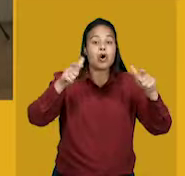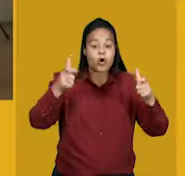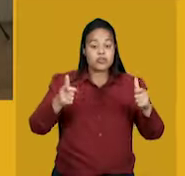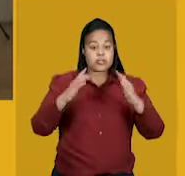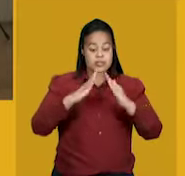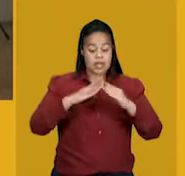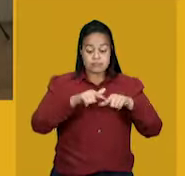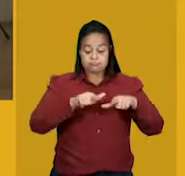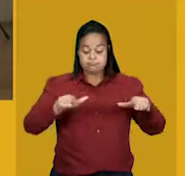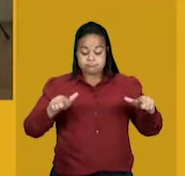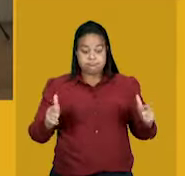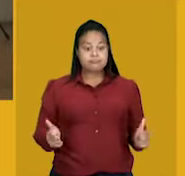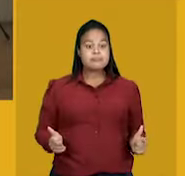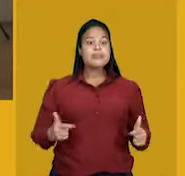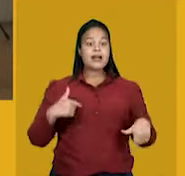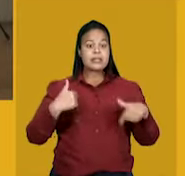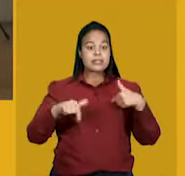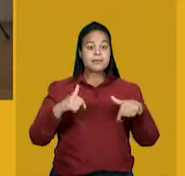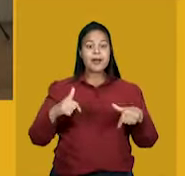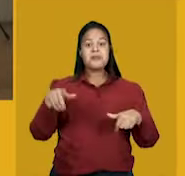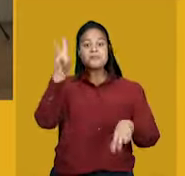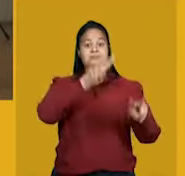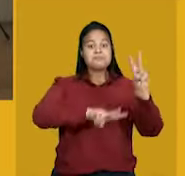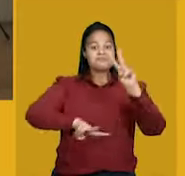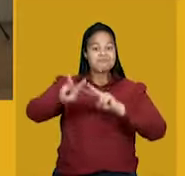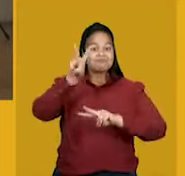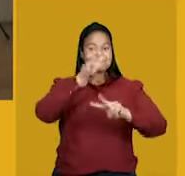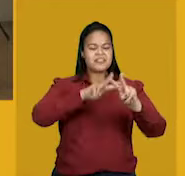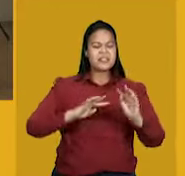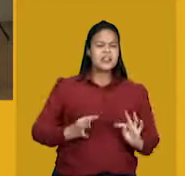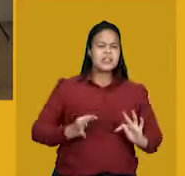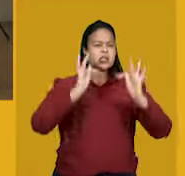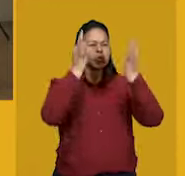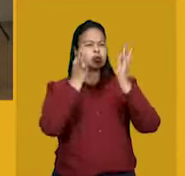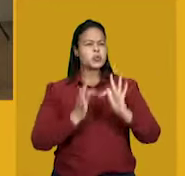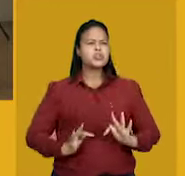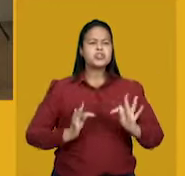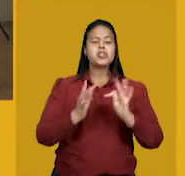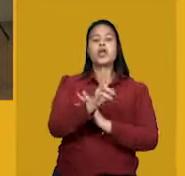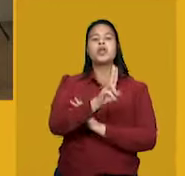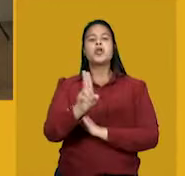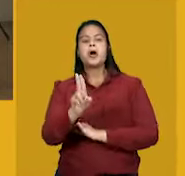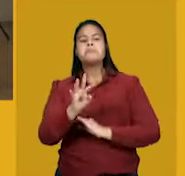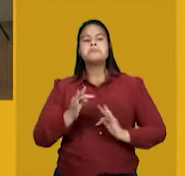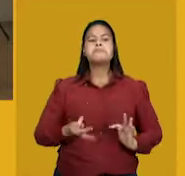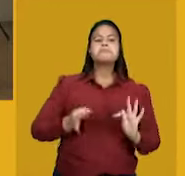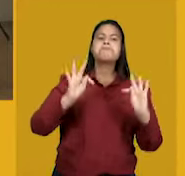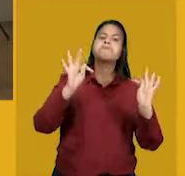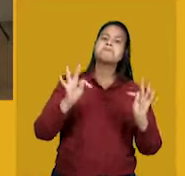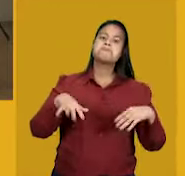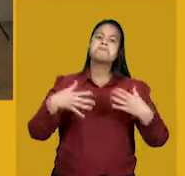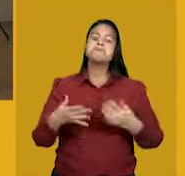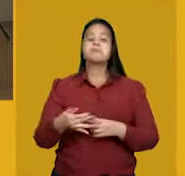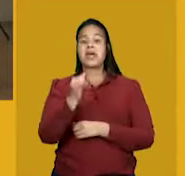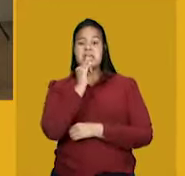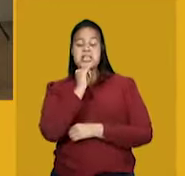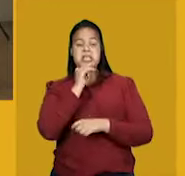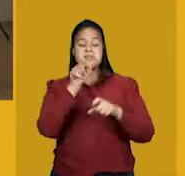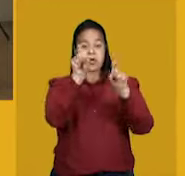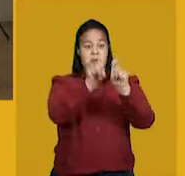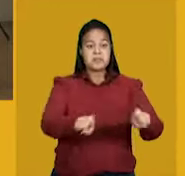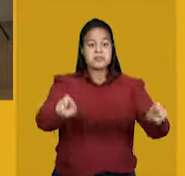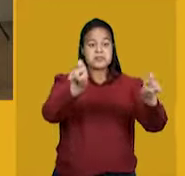e você vê coisas que são tecnológicas, que nós chamamos de tecnológicas, como, por exemplo, o computador,